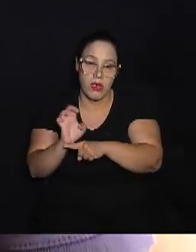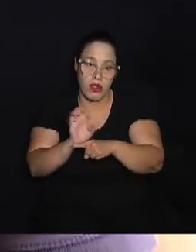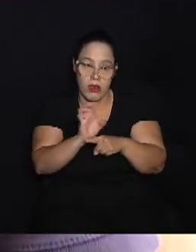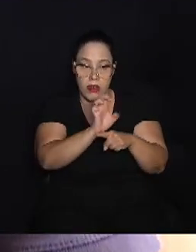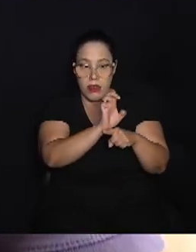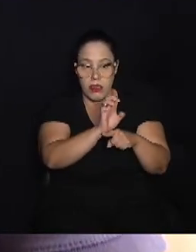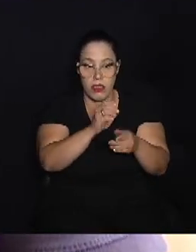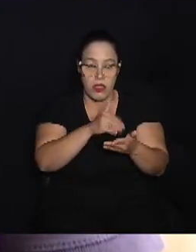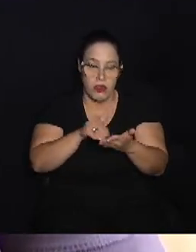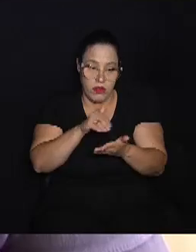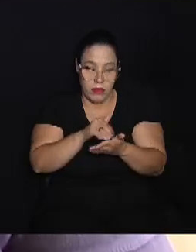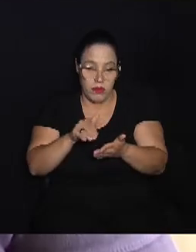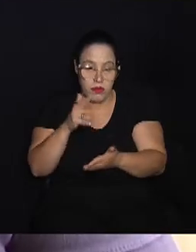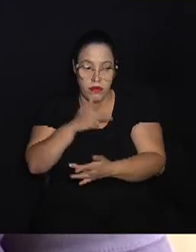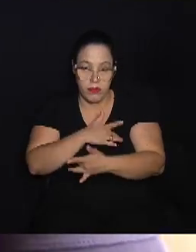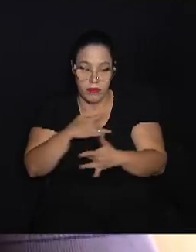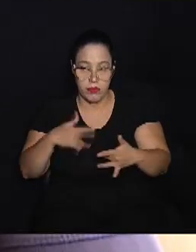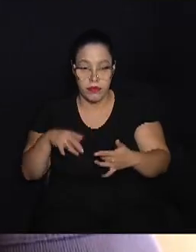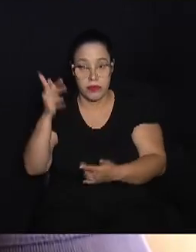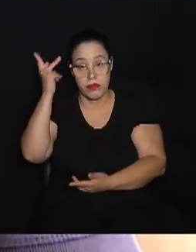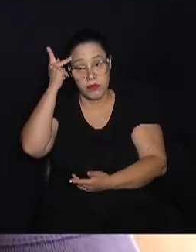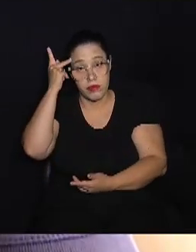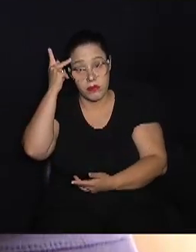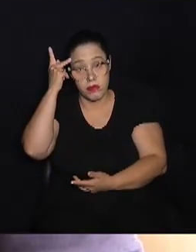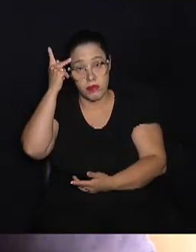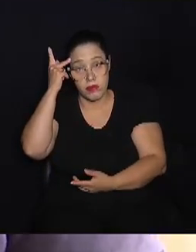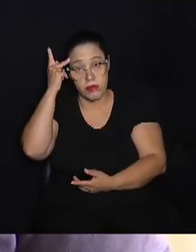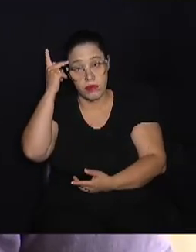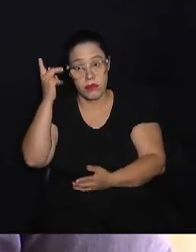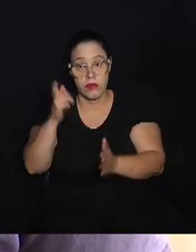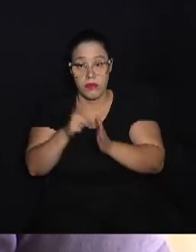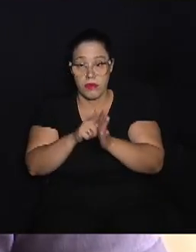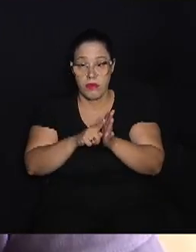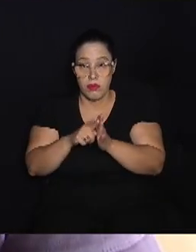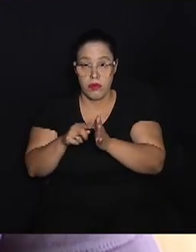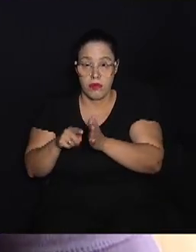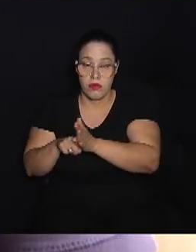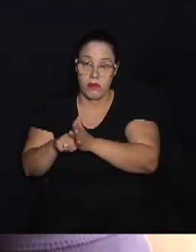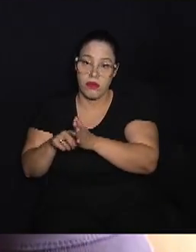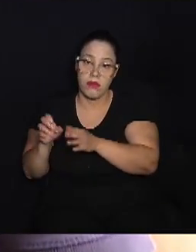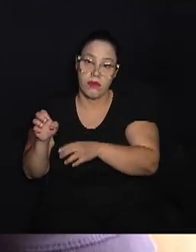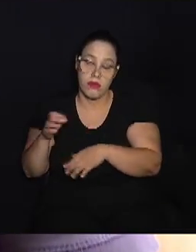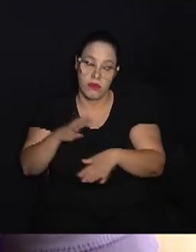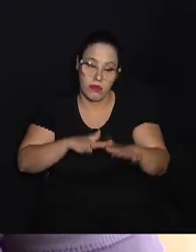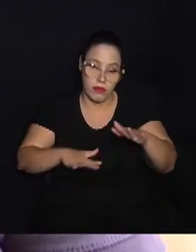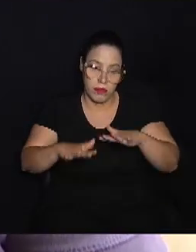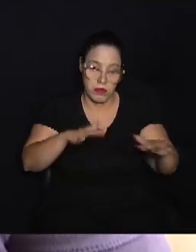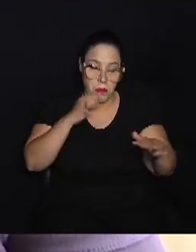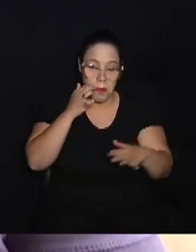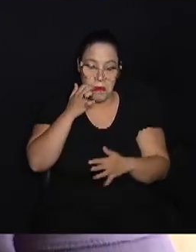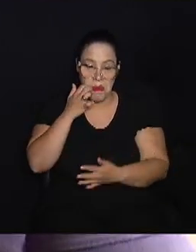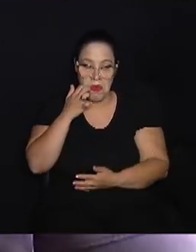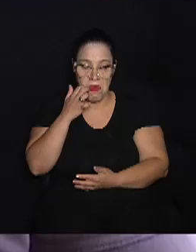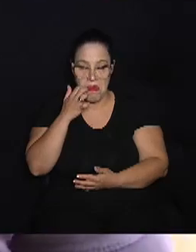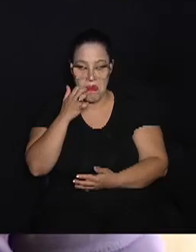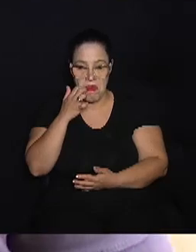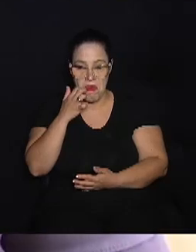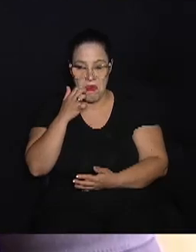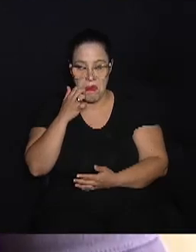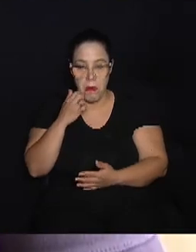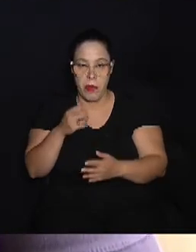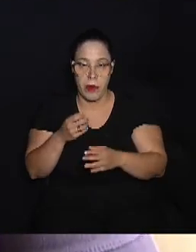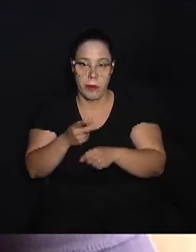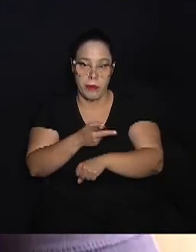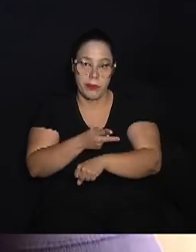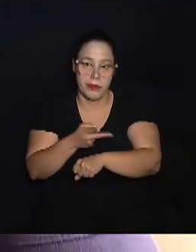a Secretaria de Saúde do Estado de São Paulo, por meio do Instituto Pasteur, encaminha para os municípios, né, essas vacinações, essas pelas nossas